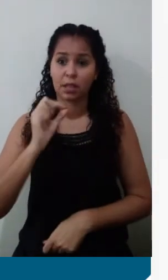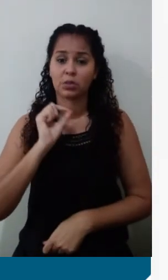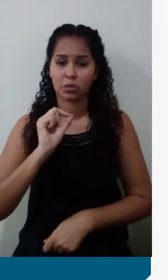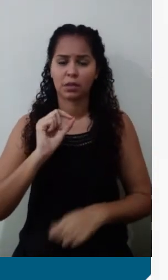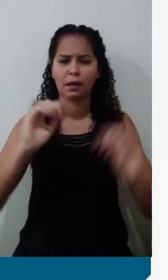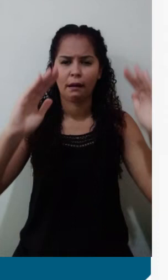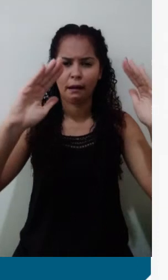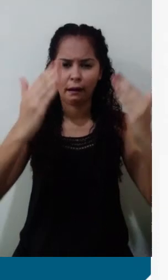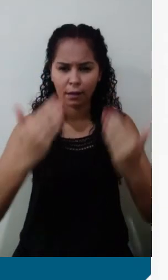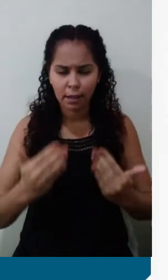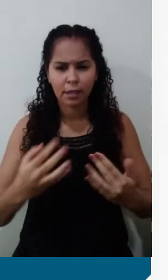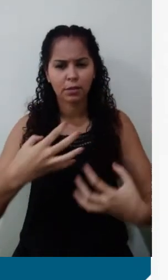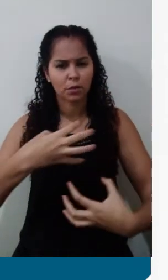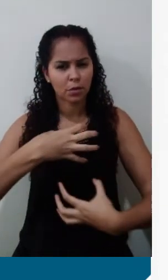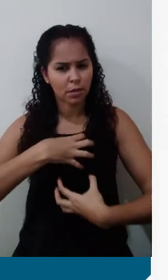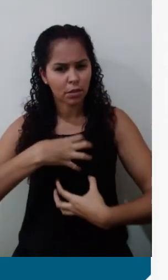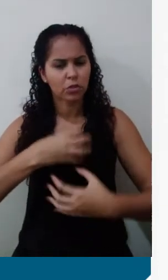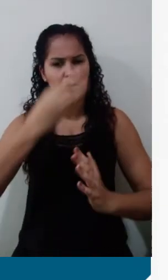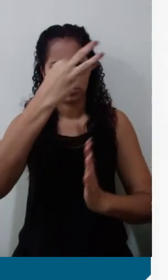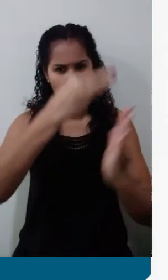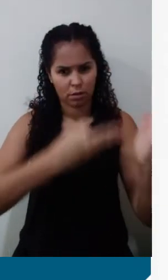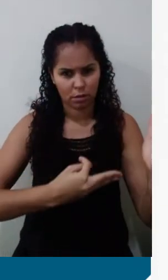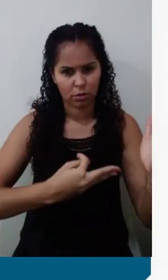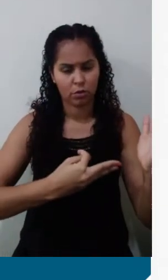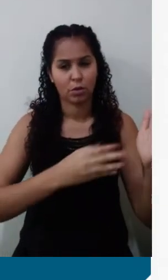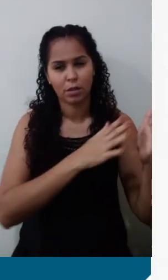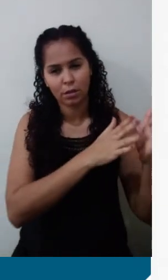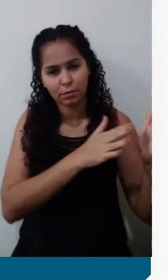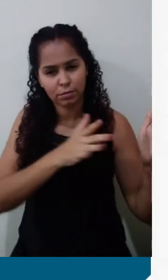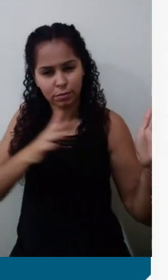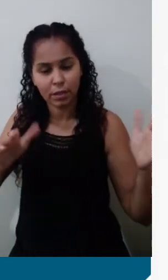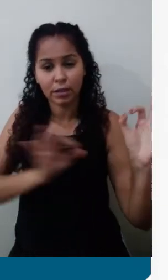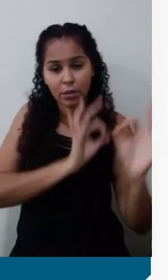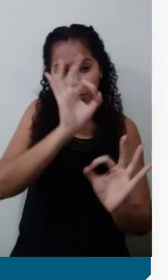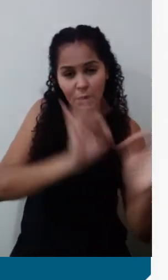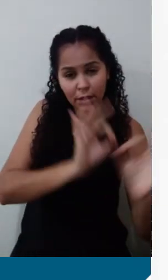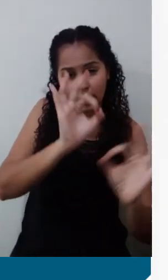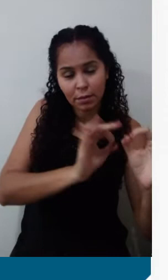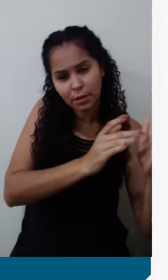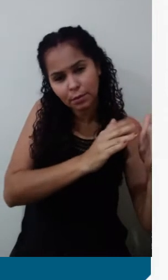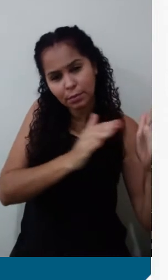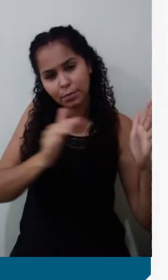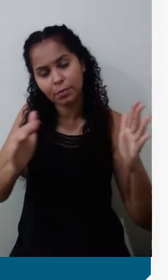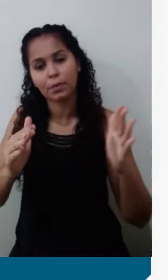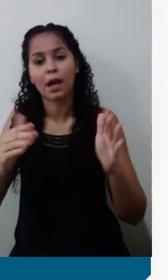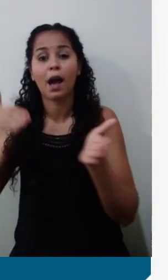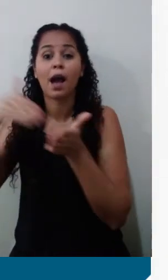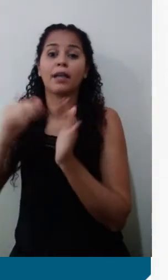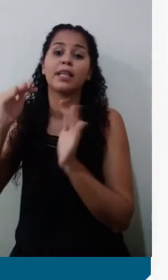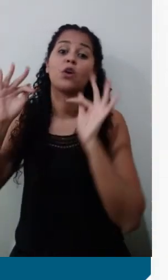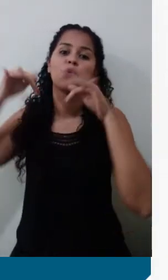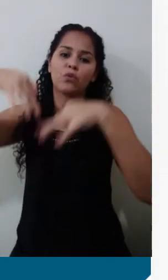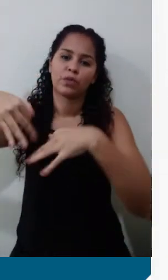3 trata da análise do sentido, da construção do sentido do texto, desde o planejamento até a execução,